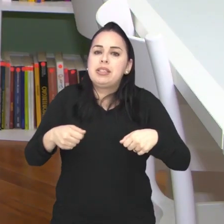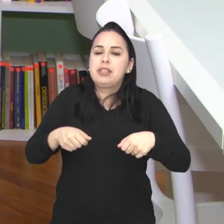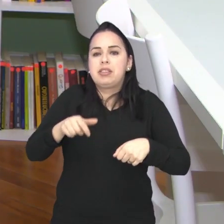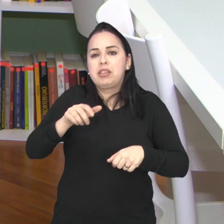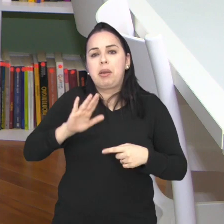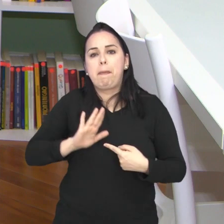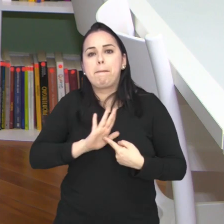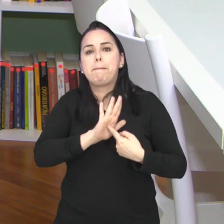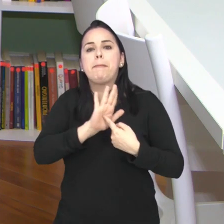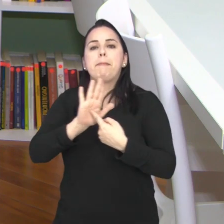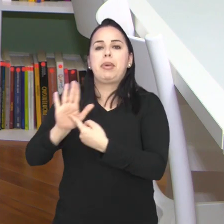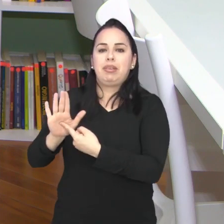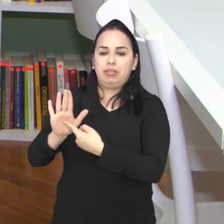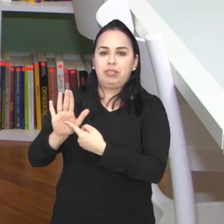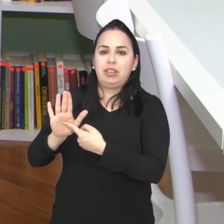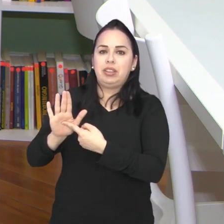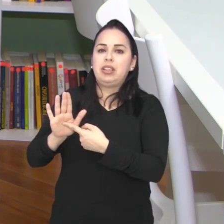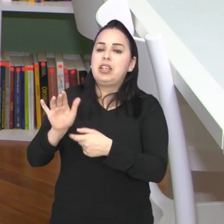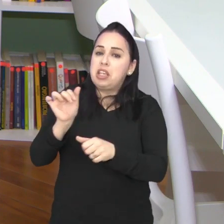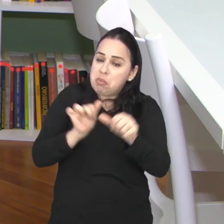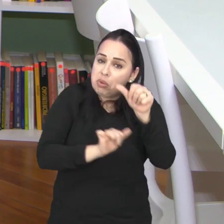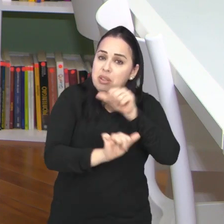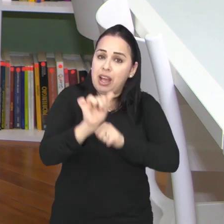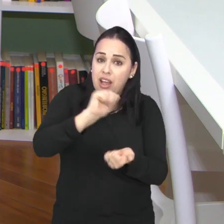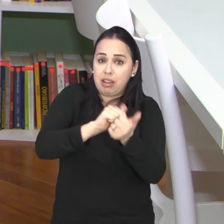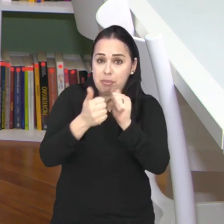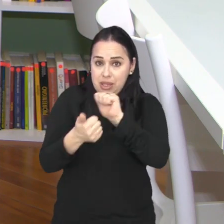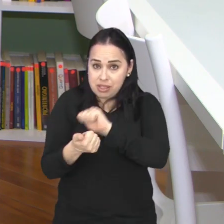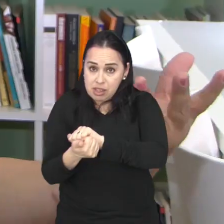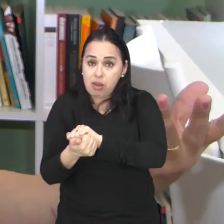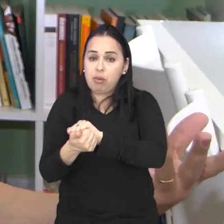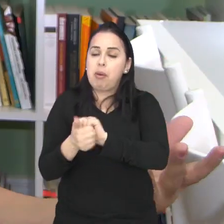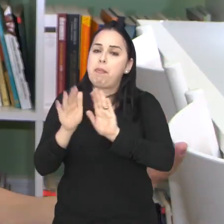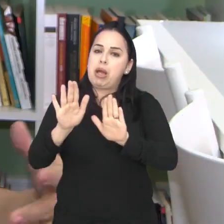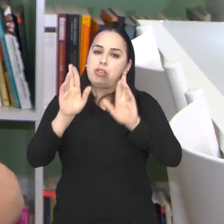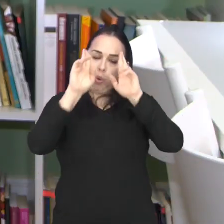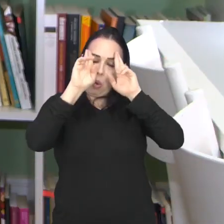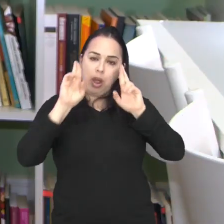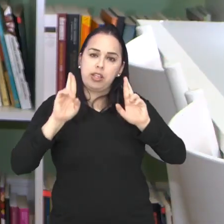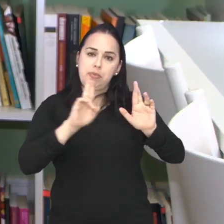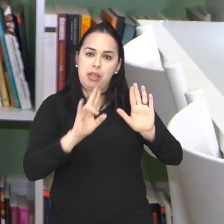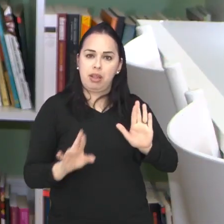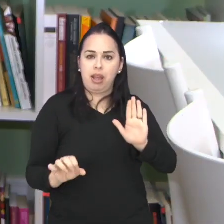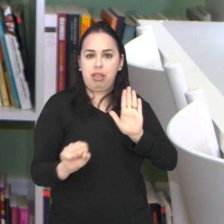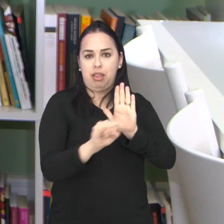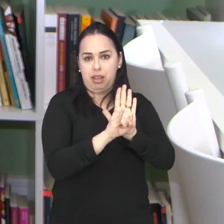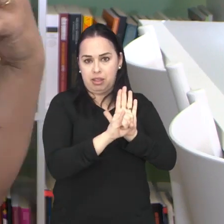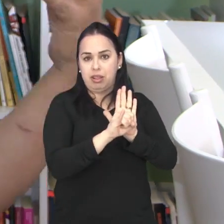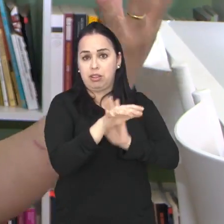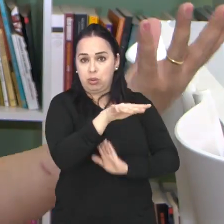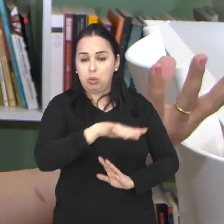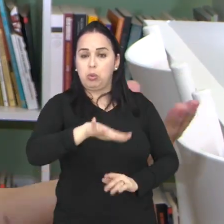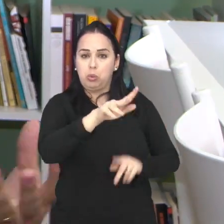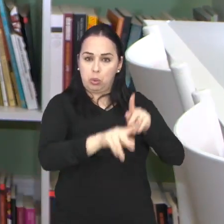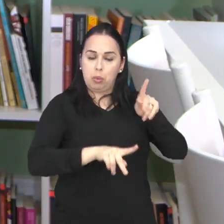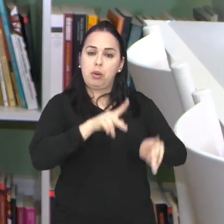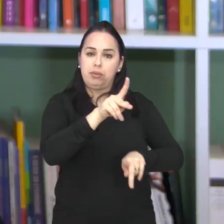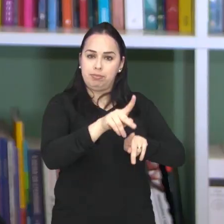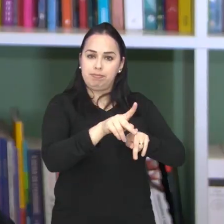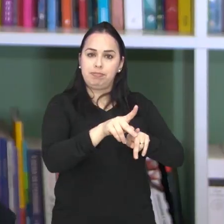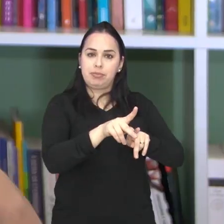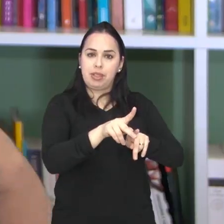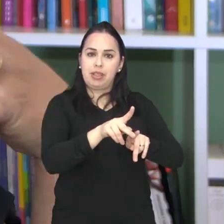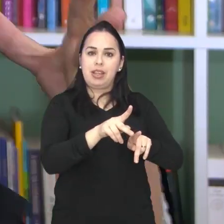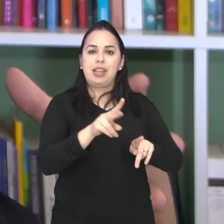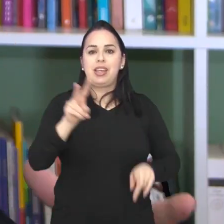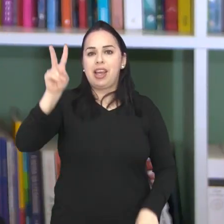também é preciso permitir que as manifestações culturais passem por mudanças. Com movimento e respeito à identidade social de um povo,